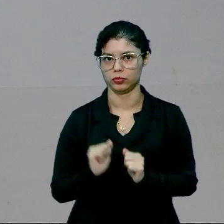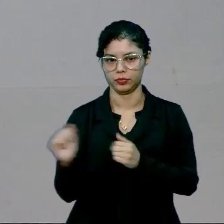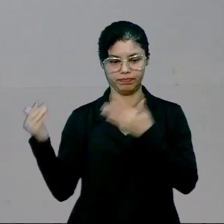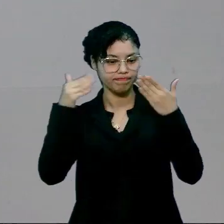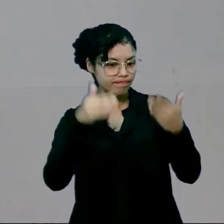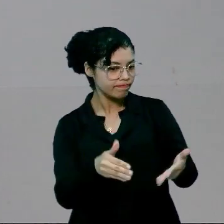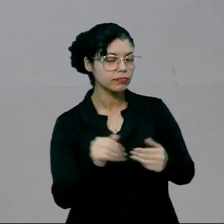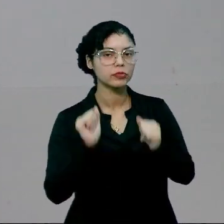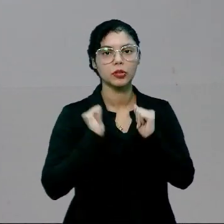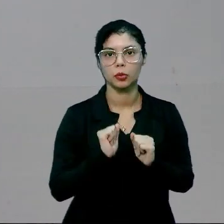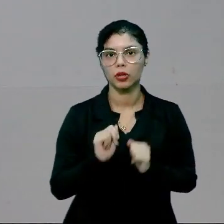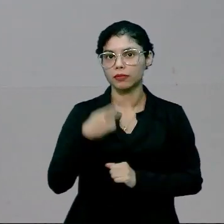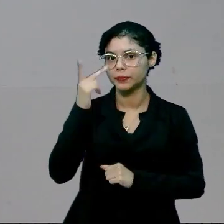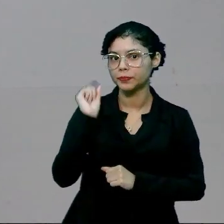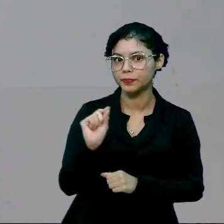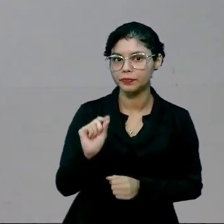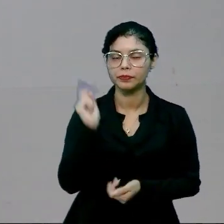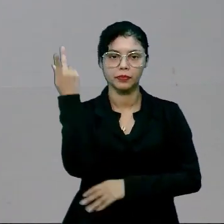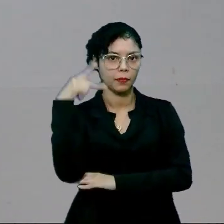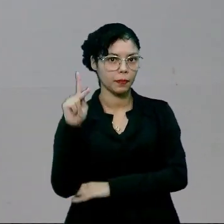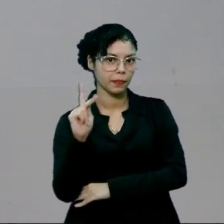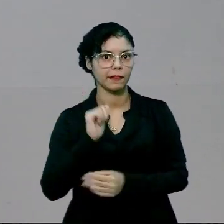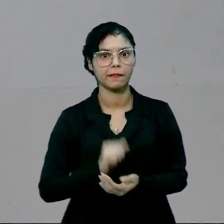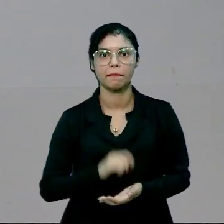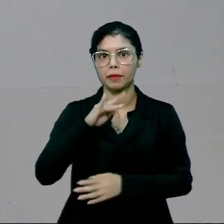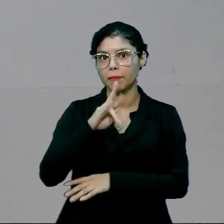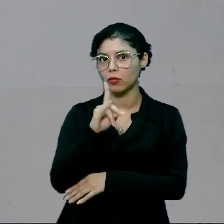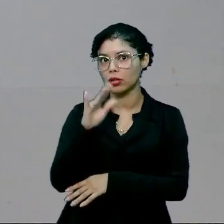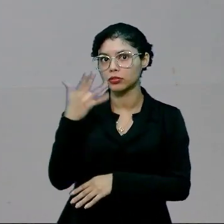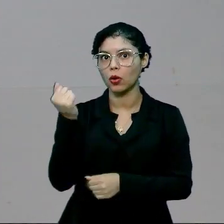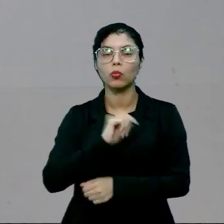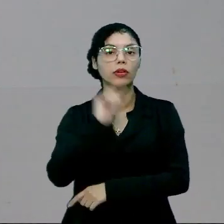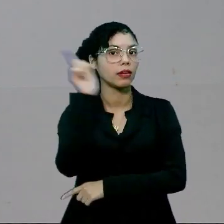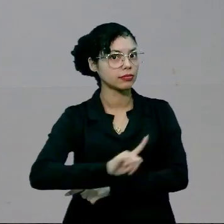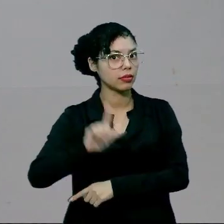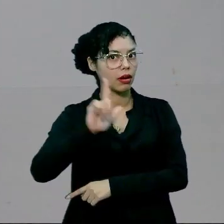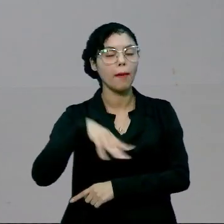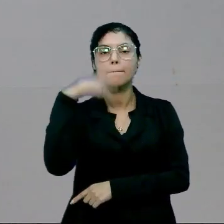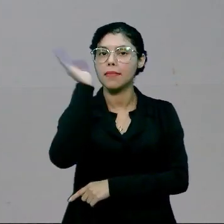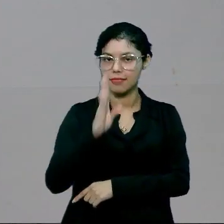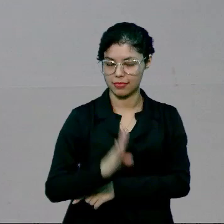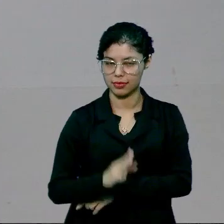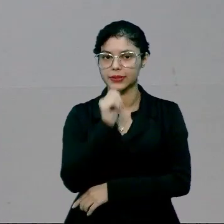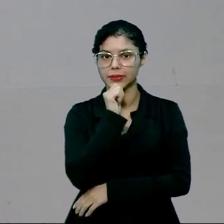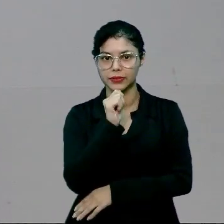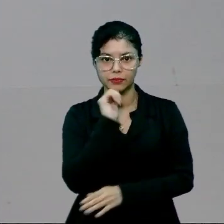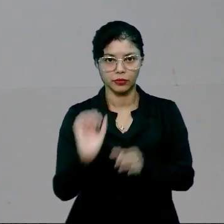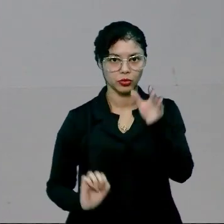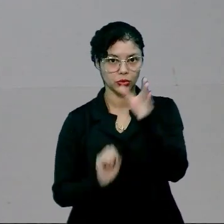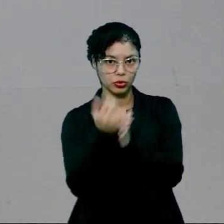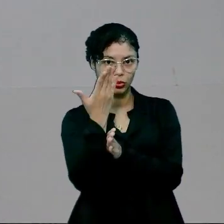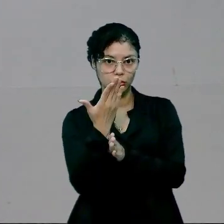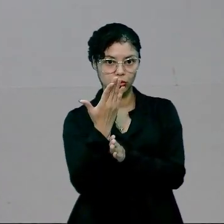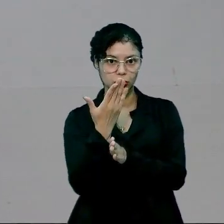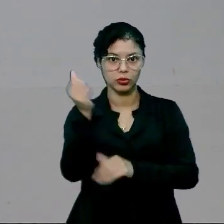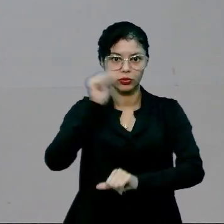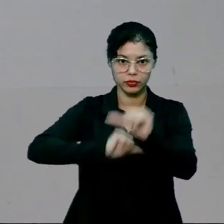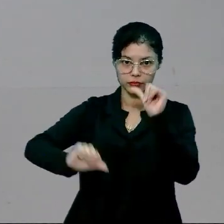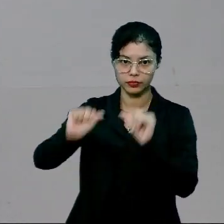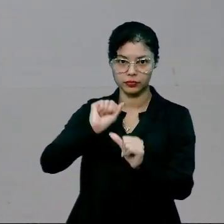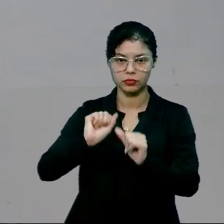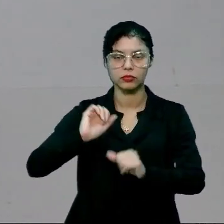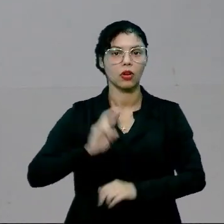situar. A gente pode dizer que é um período de maturação literária brasileira, e aí ela surge em oposição